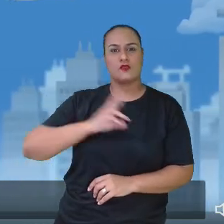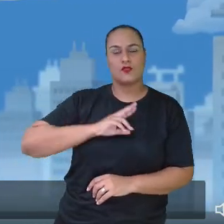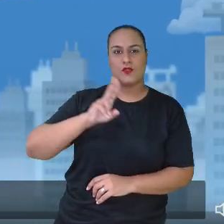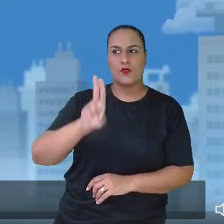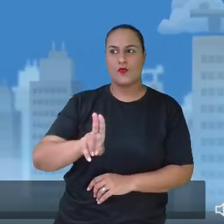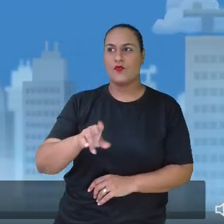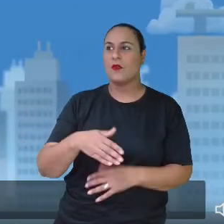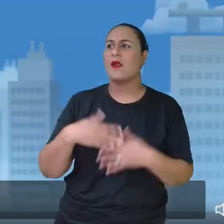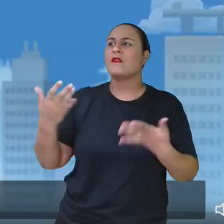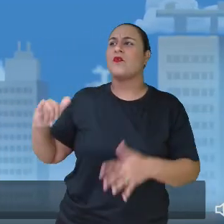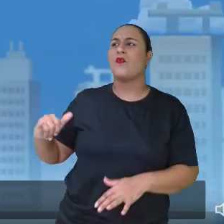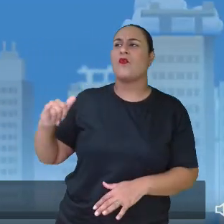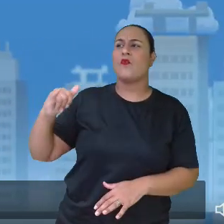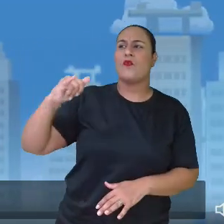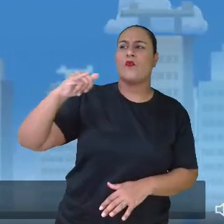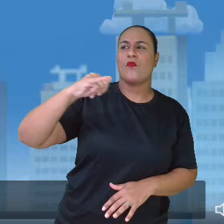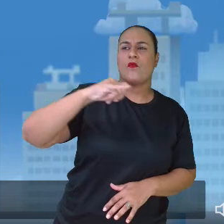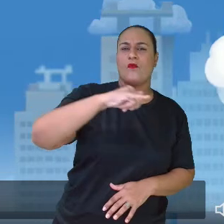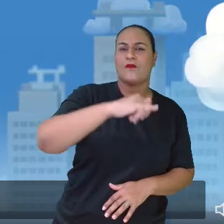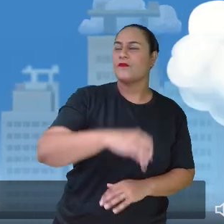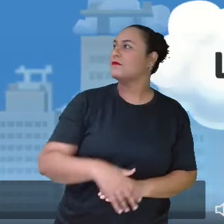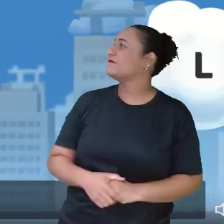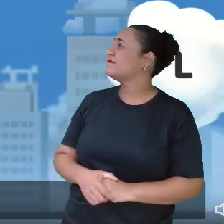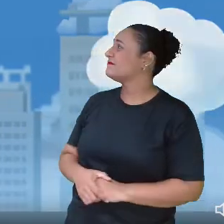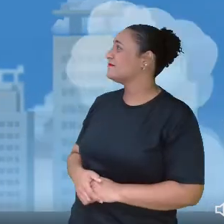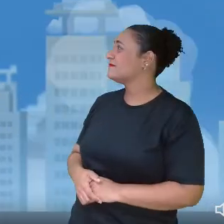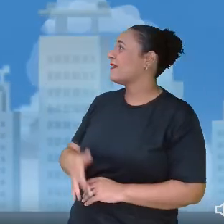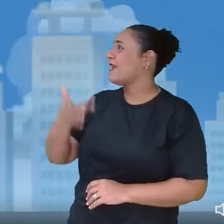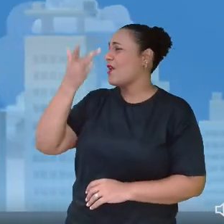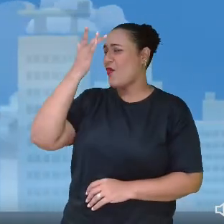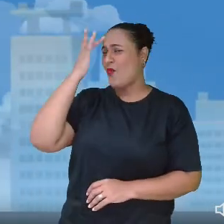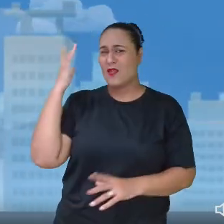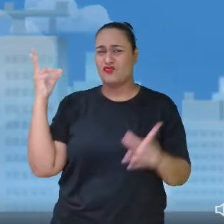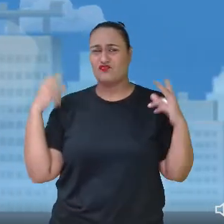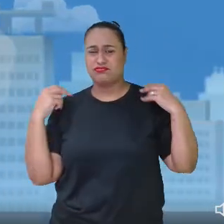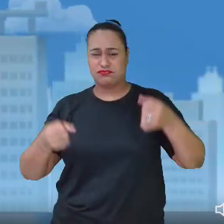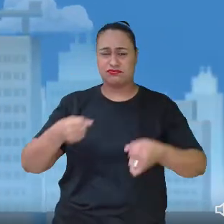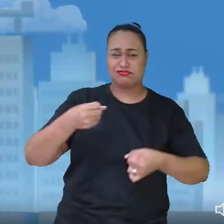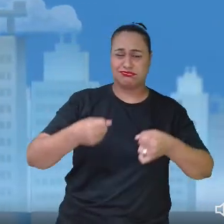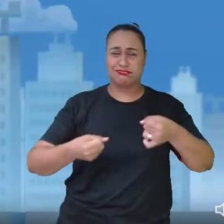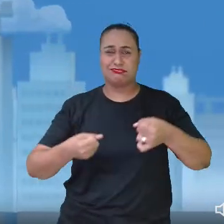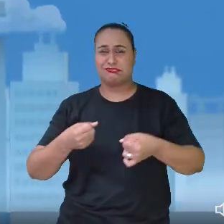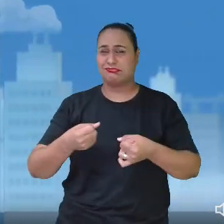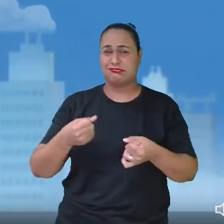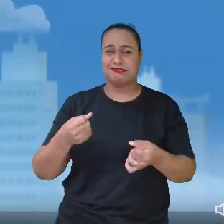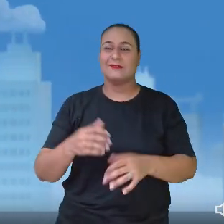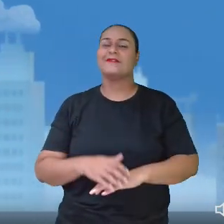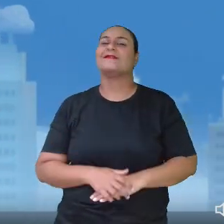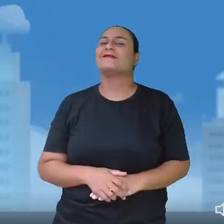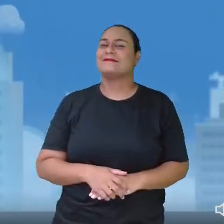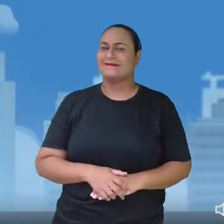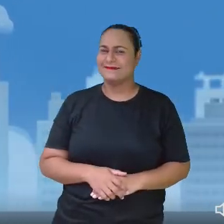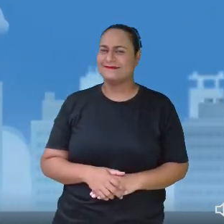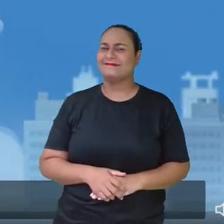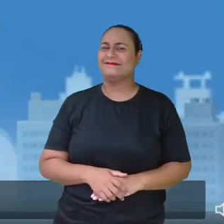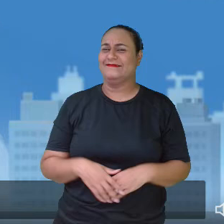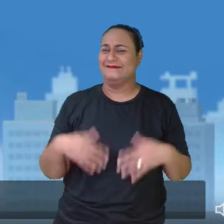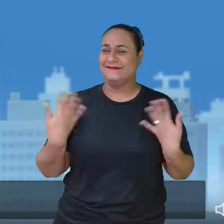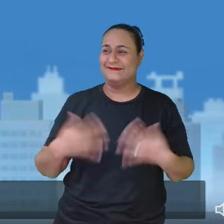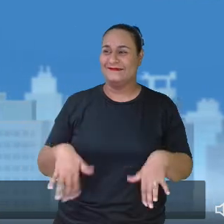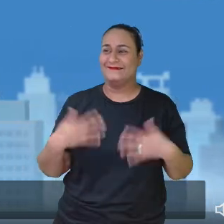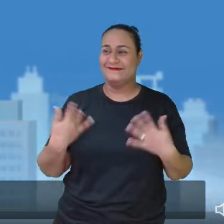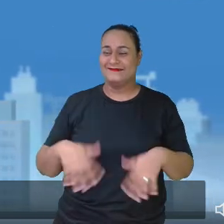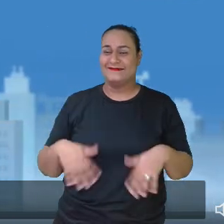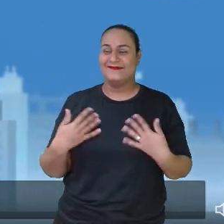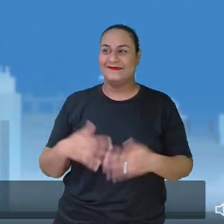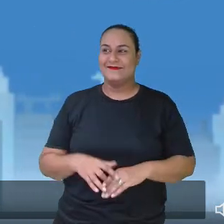esse avião? Esse piloto aí, acho que ele não tá guiando muito certo. Acertou! Esse piloto tá demais, viu?